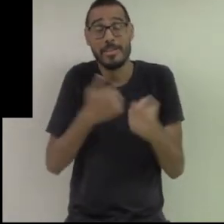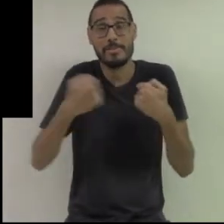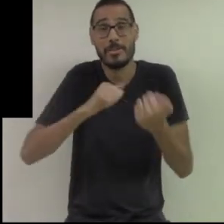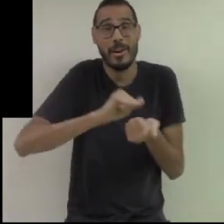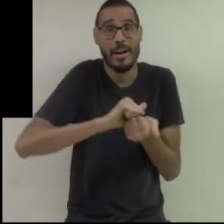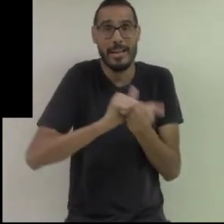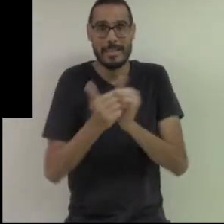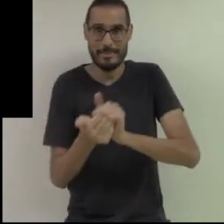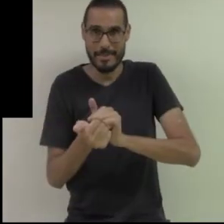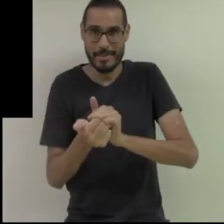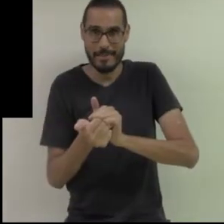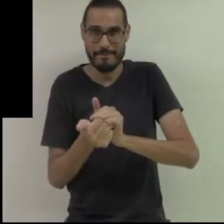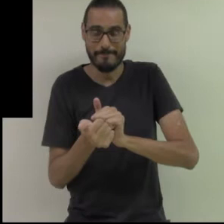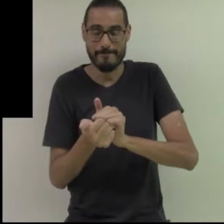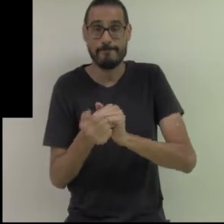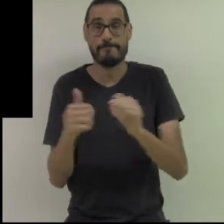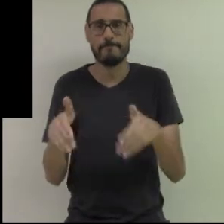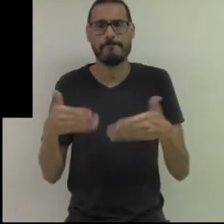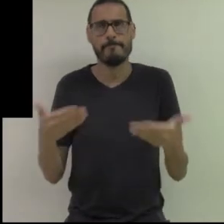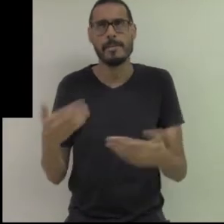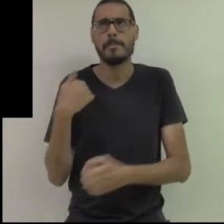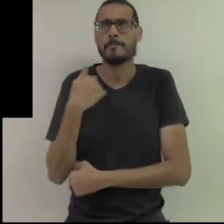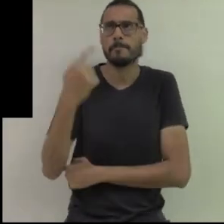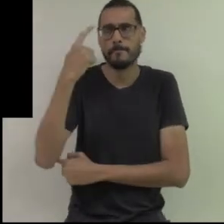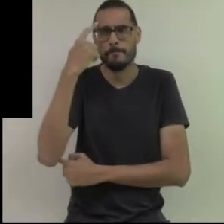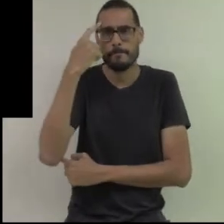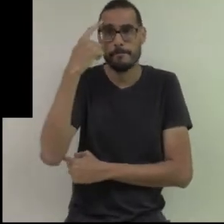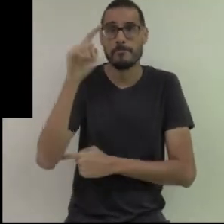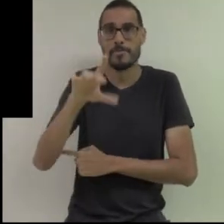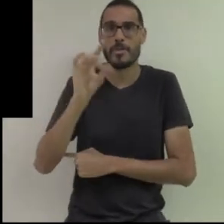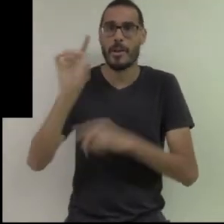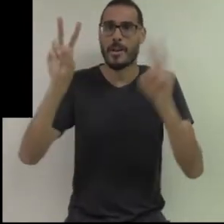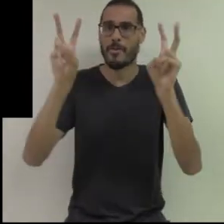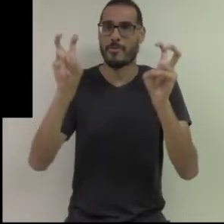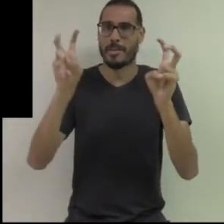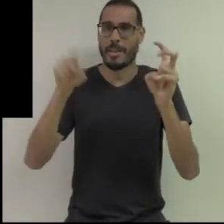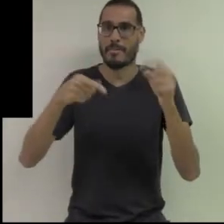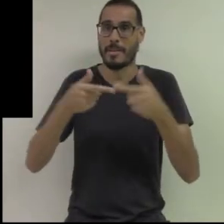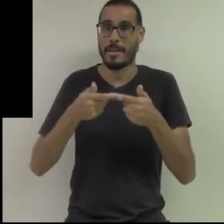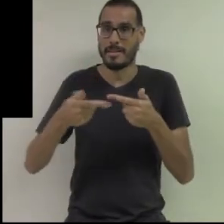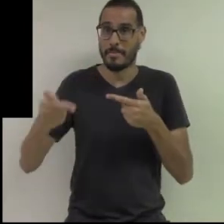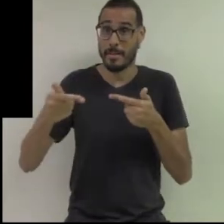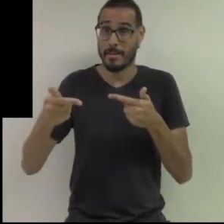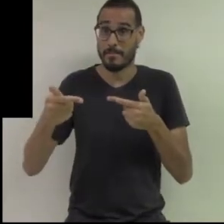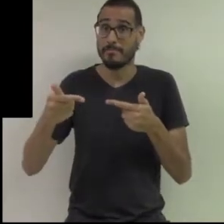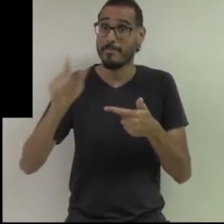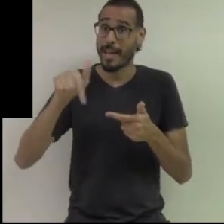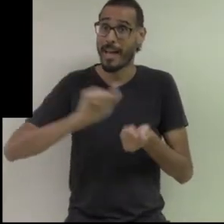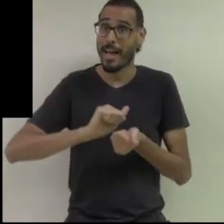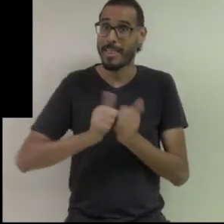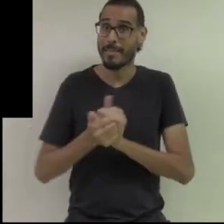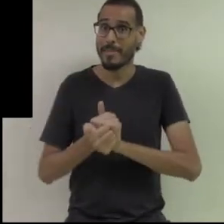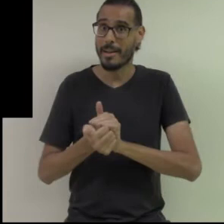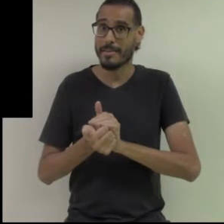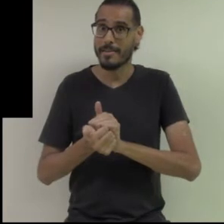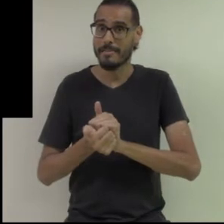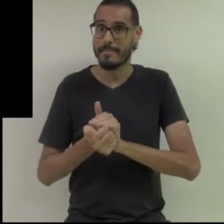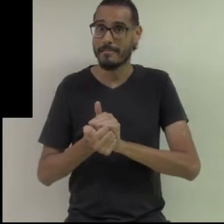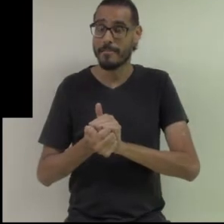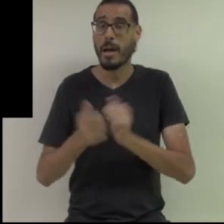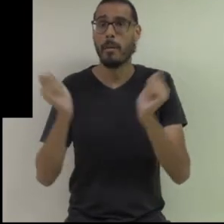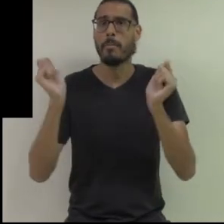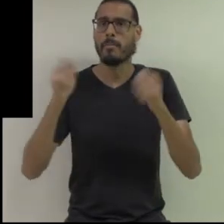nos adaptar. É a partir desse olhar que escolhemos o tema da nossa semana de 2020, adaptar-se, a potência